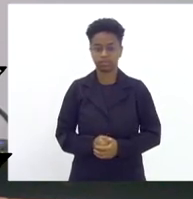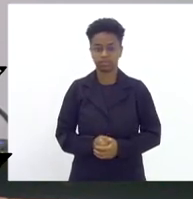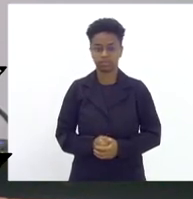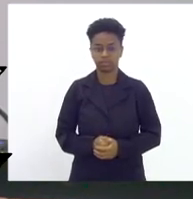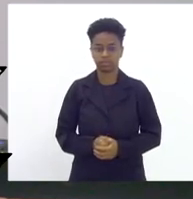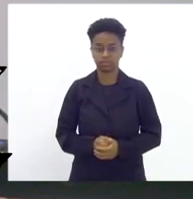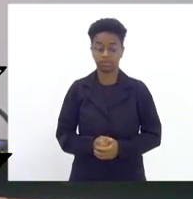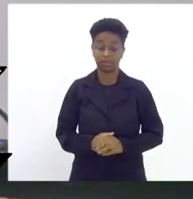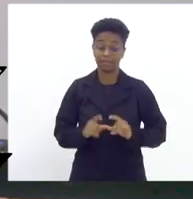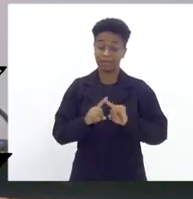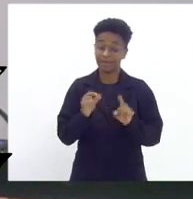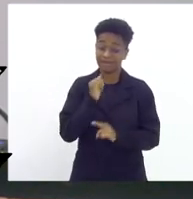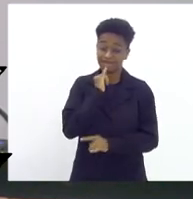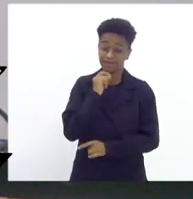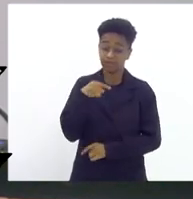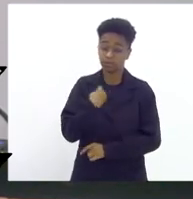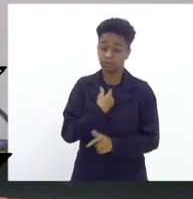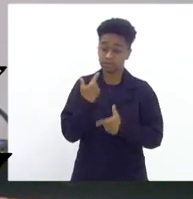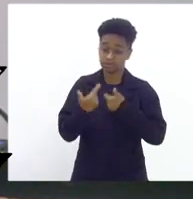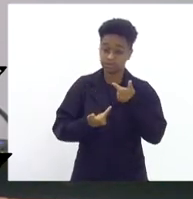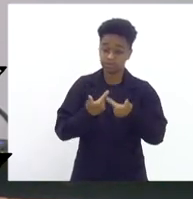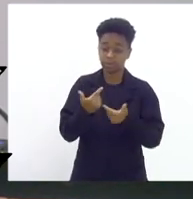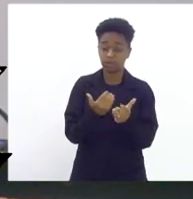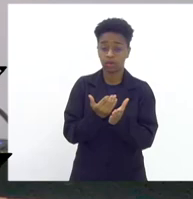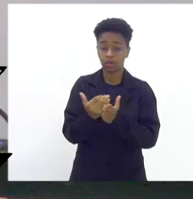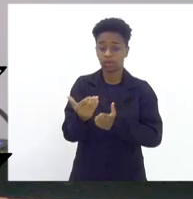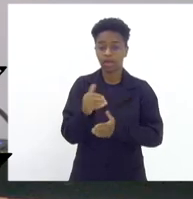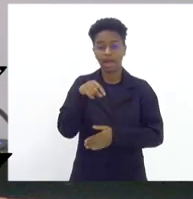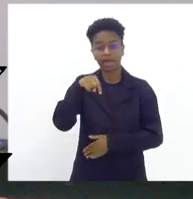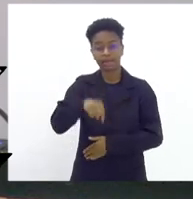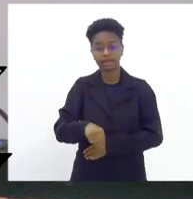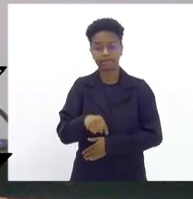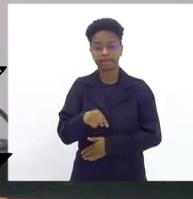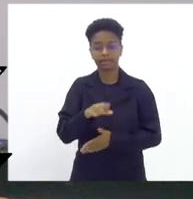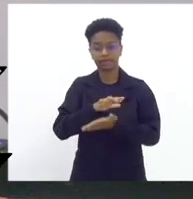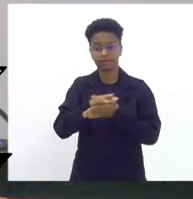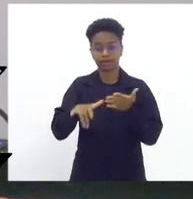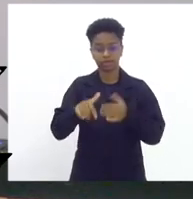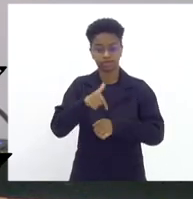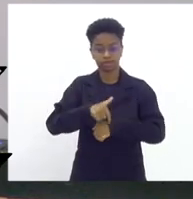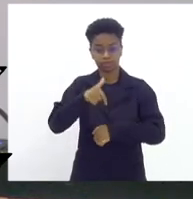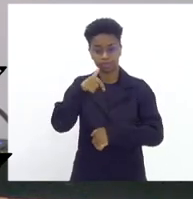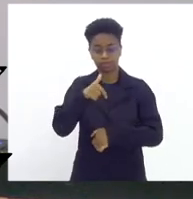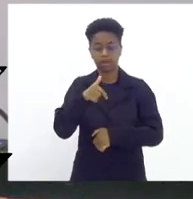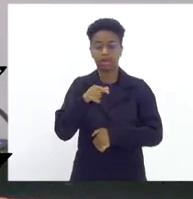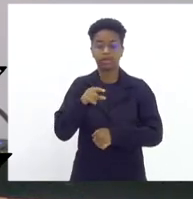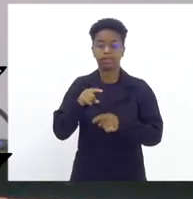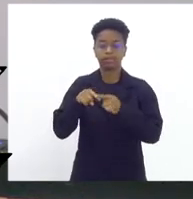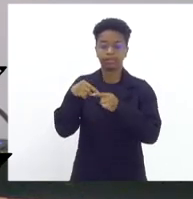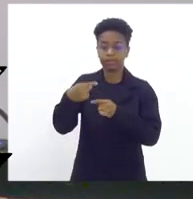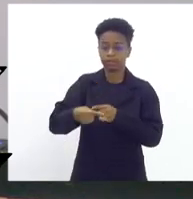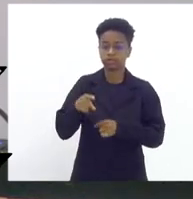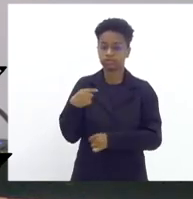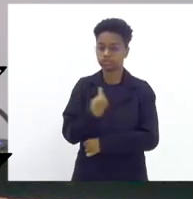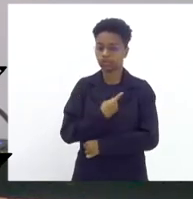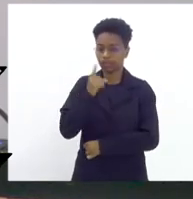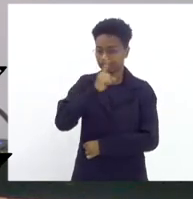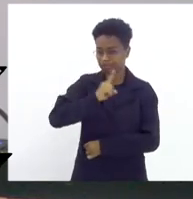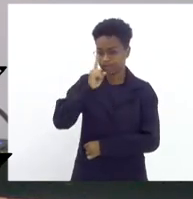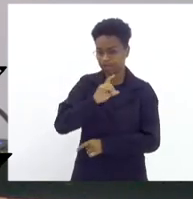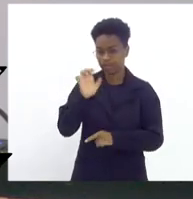Infelizmente o nosso trabalho se inicia muitas vezes depois que nós falhamos enquanto o estado